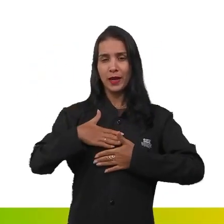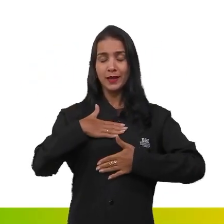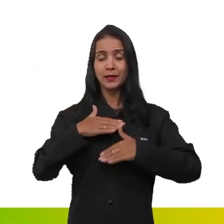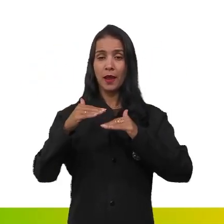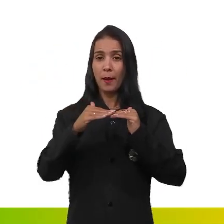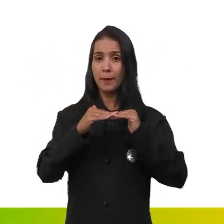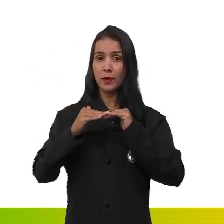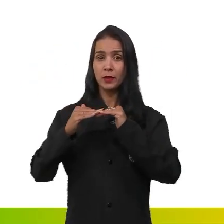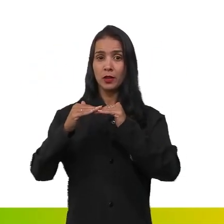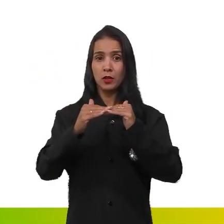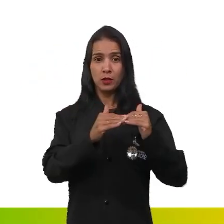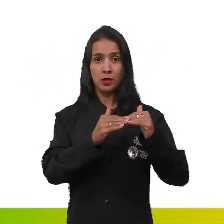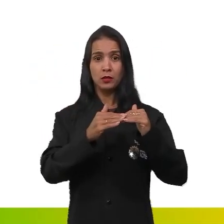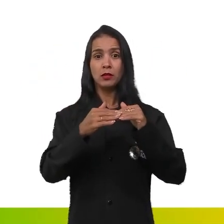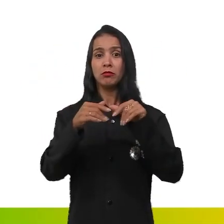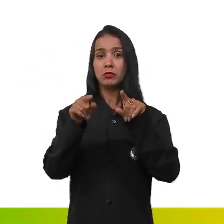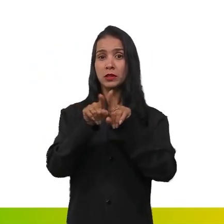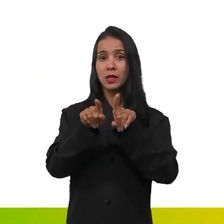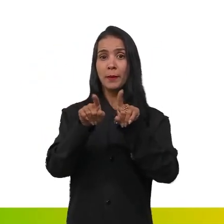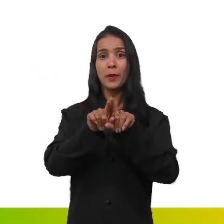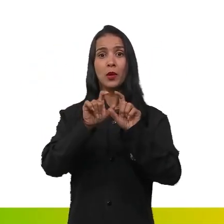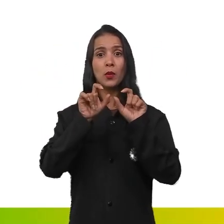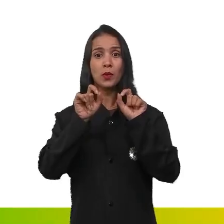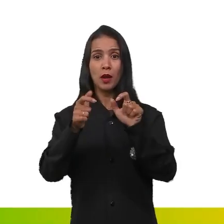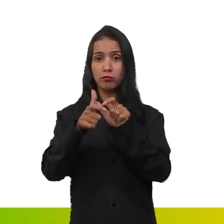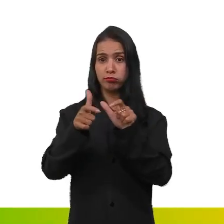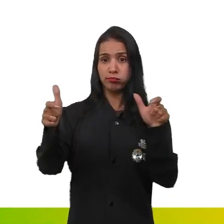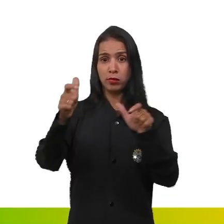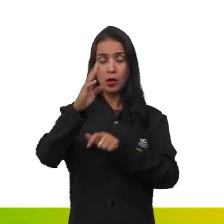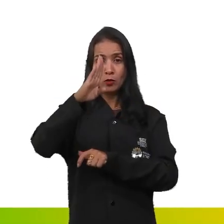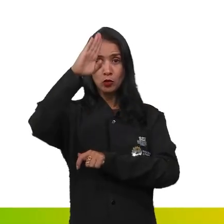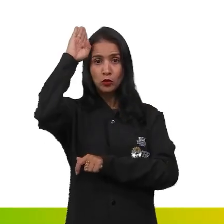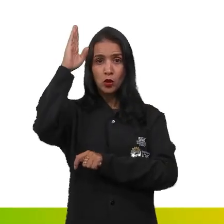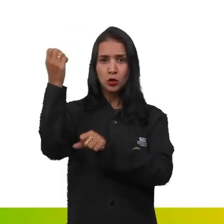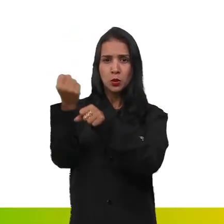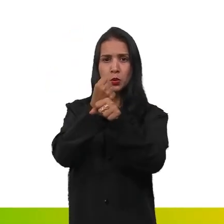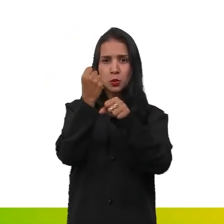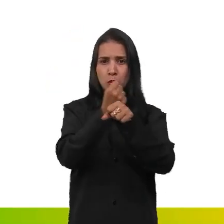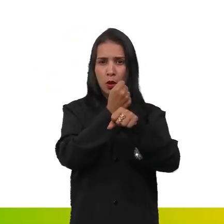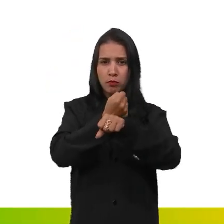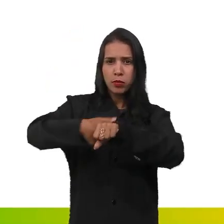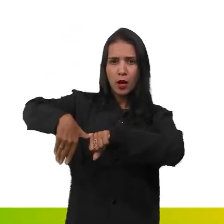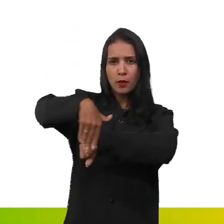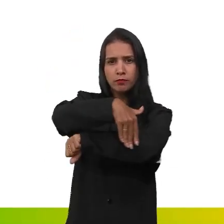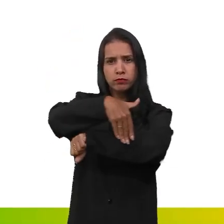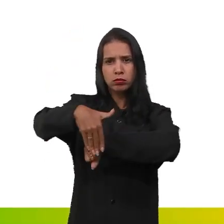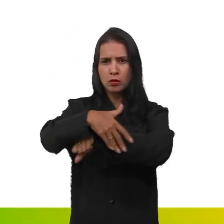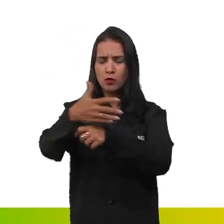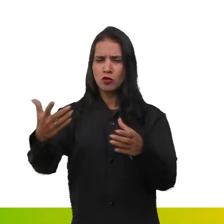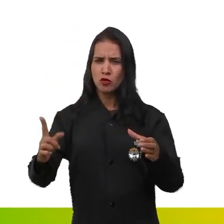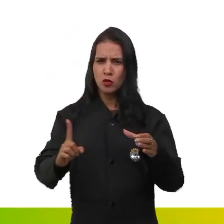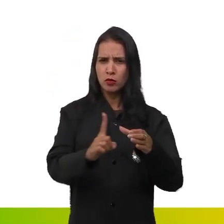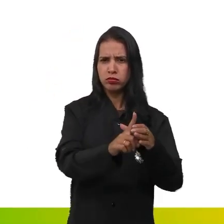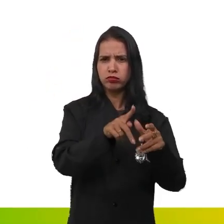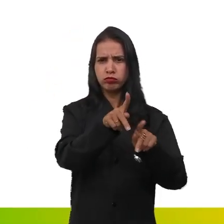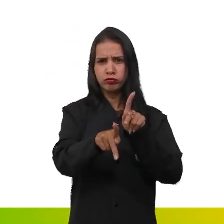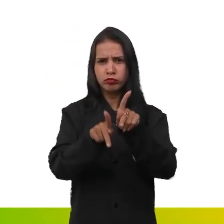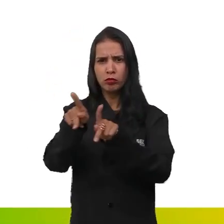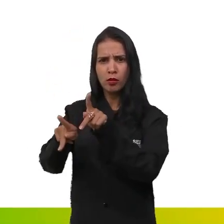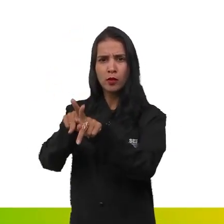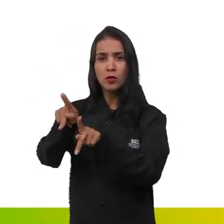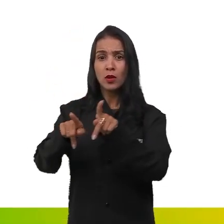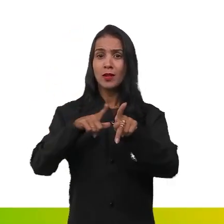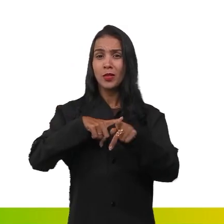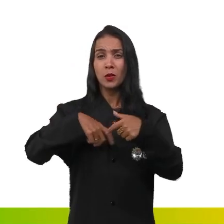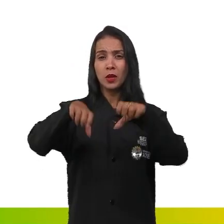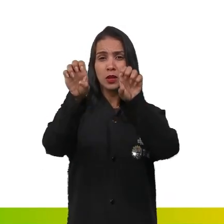expansão romana que disseminou o latim, construiu estradas monumentais, integrou povos, toda uma